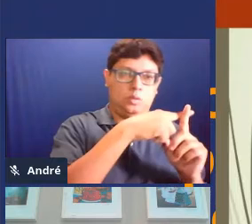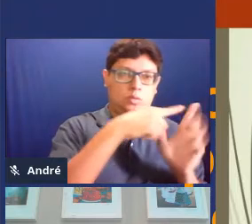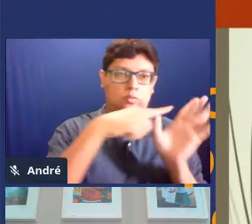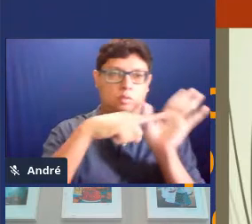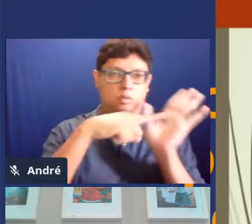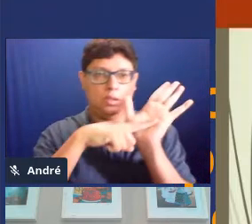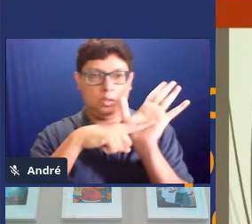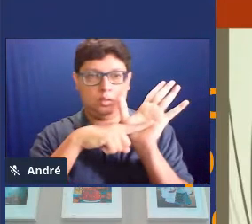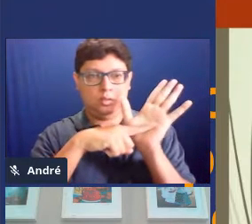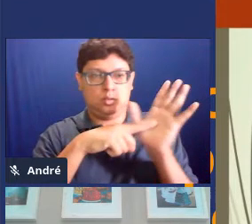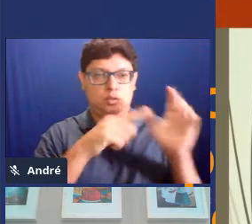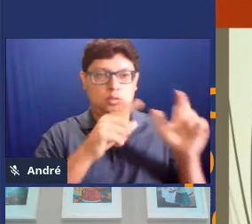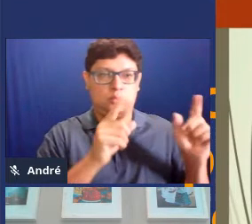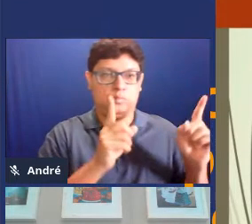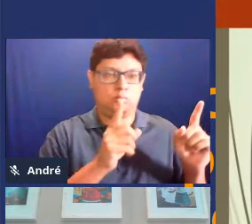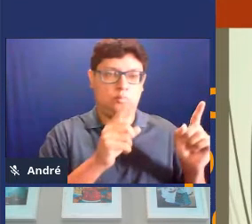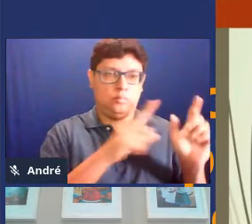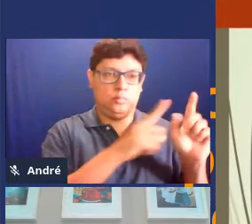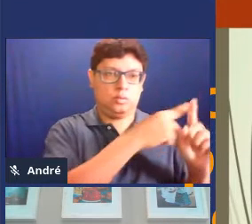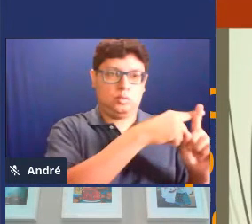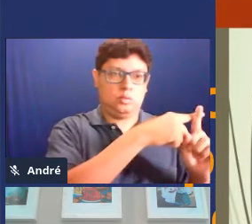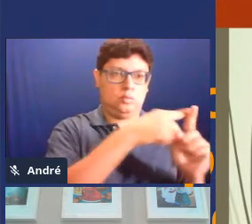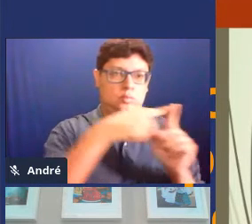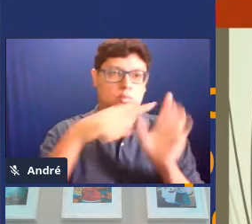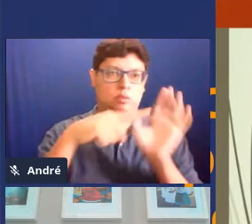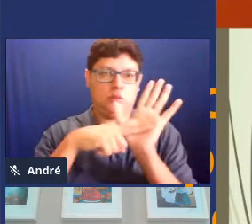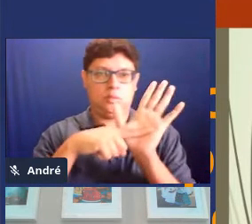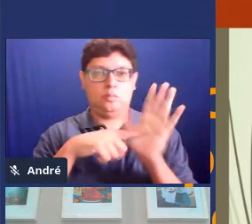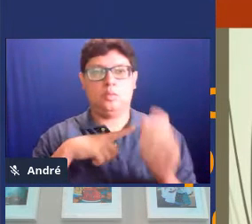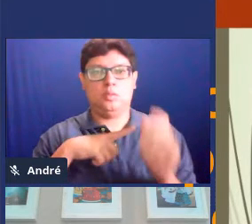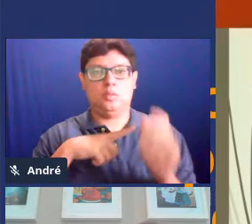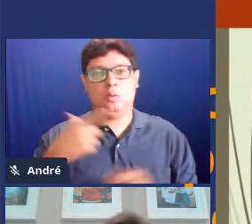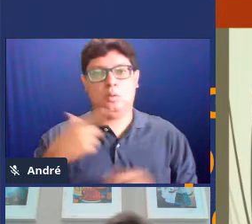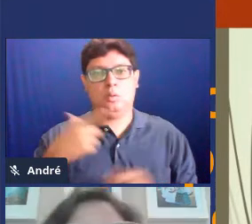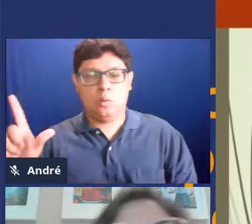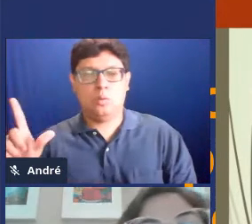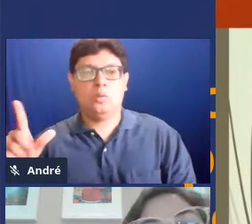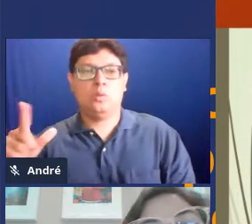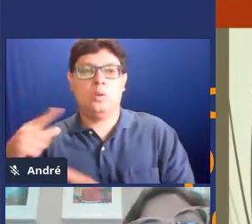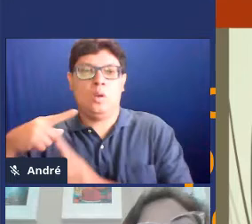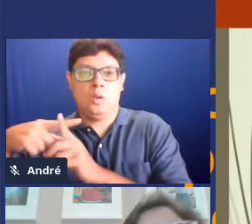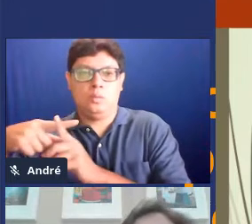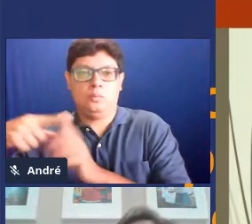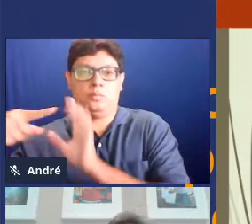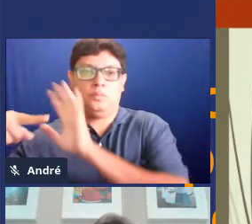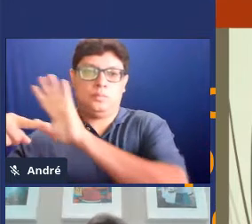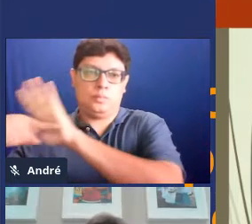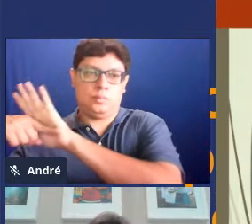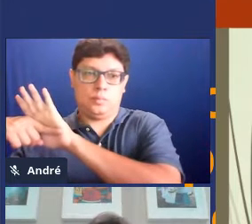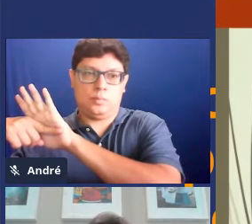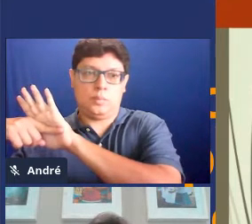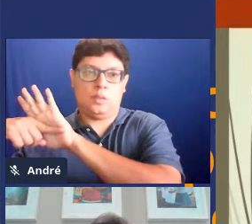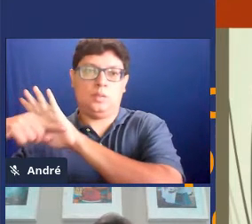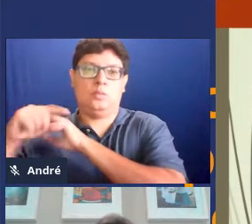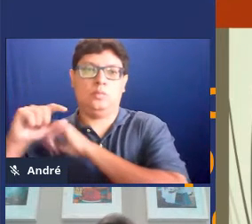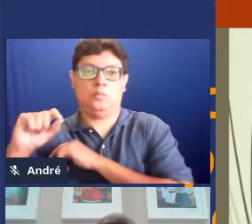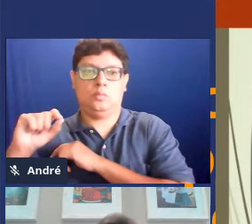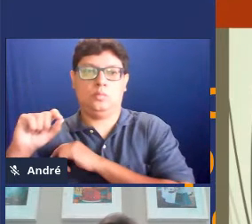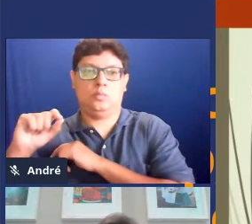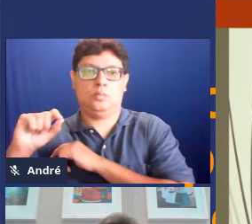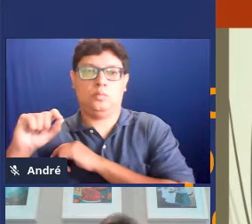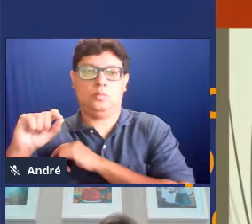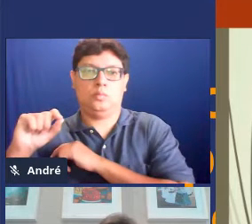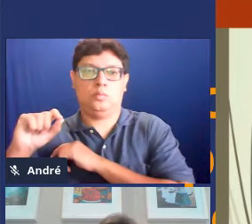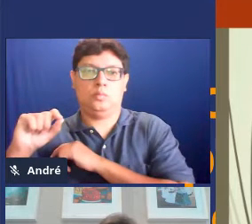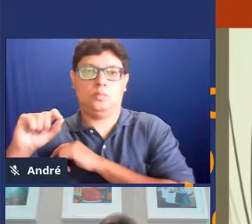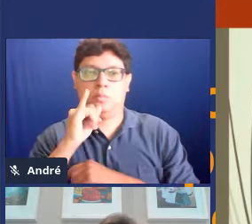com carga elétrica, então esse que eu estou mostrando aqui para vocês é negativo, vai atrair uma carga positiva, e eu